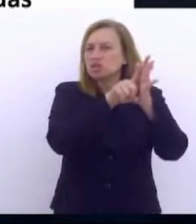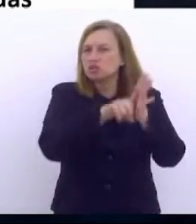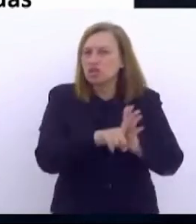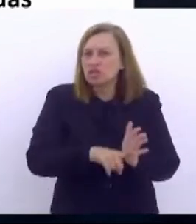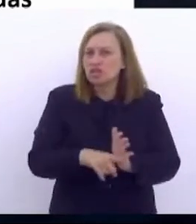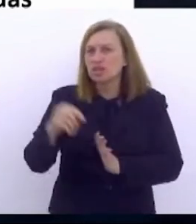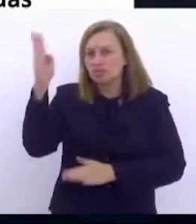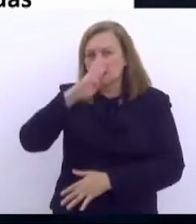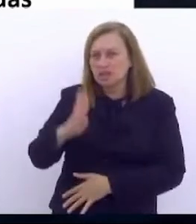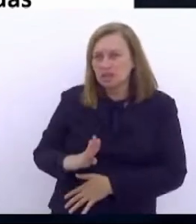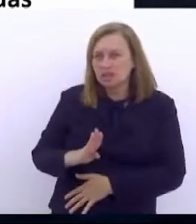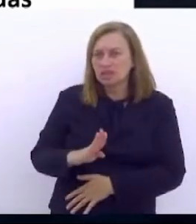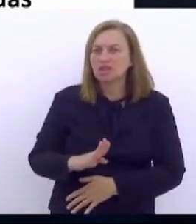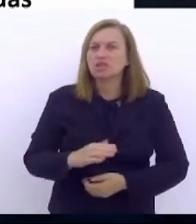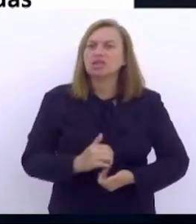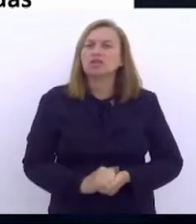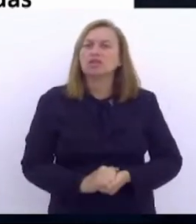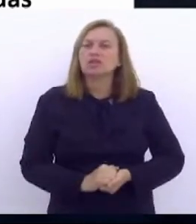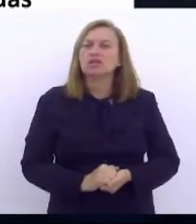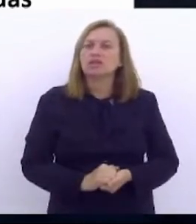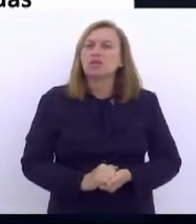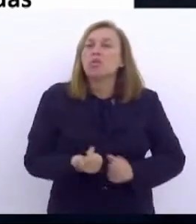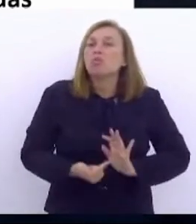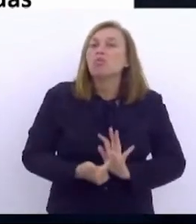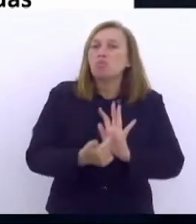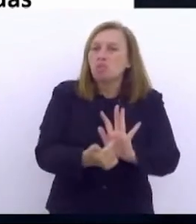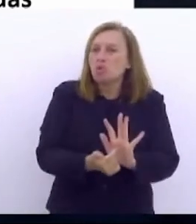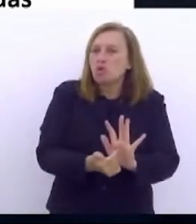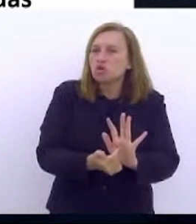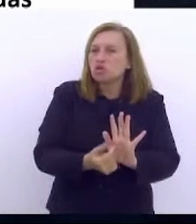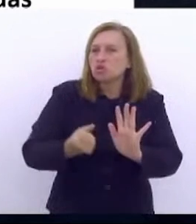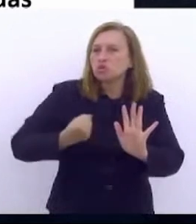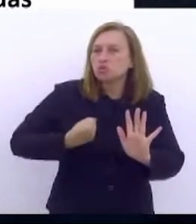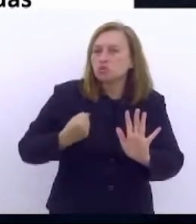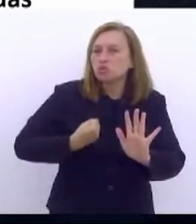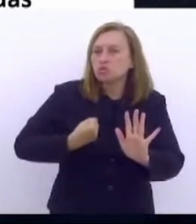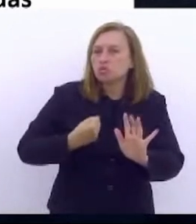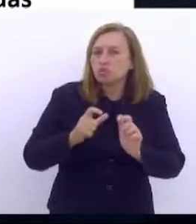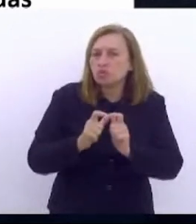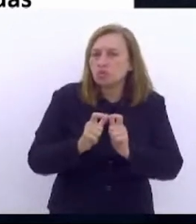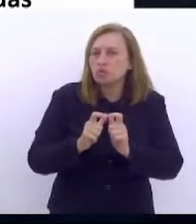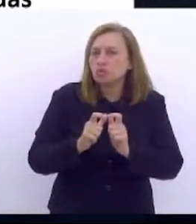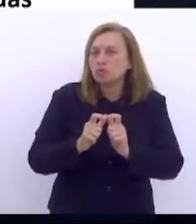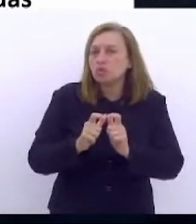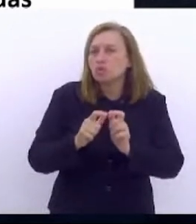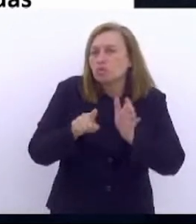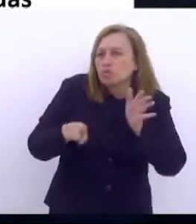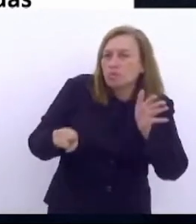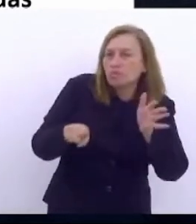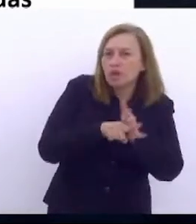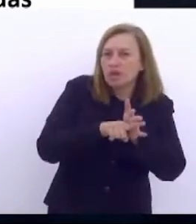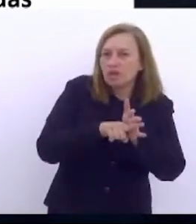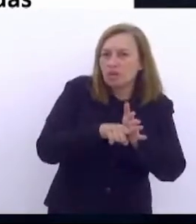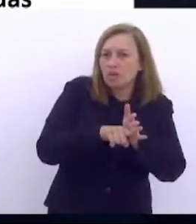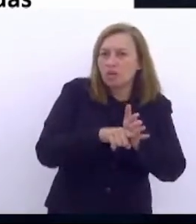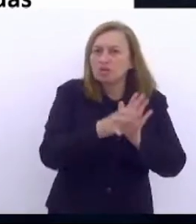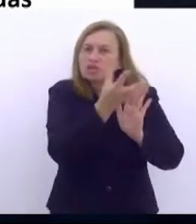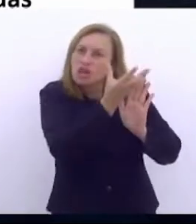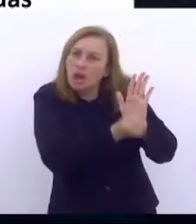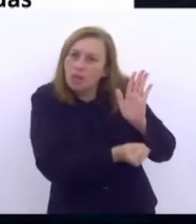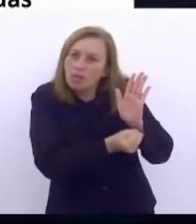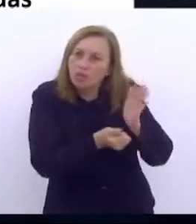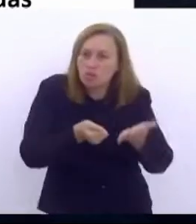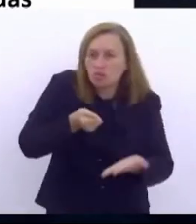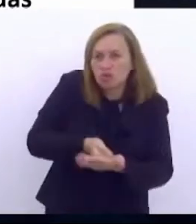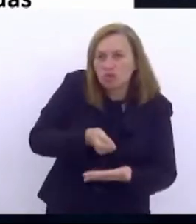brasileiras, embora não tinham desenho específico para isso, elas mostram uma incidência de aborto forçado menor do que as estimativas, do que as